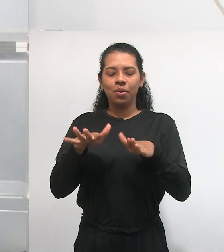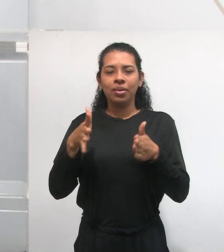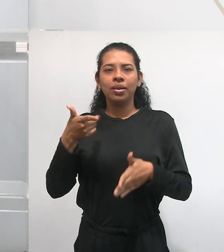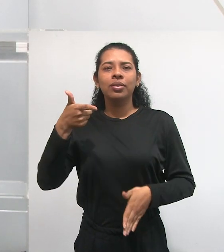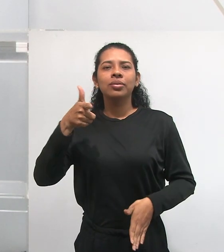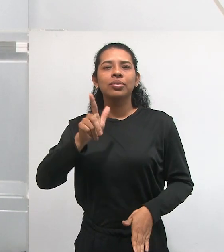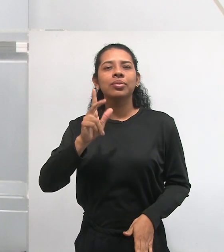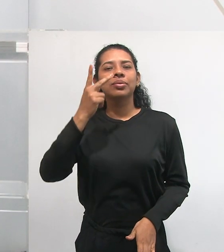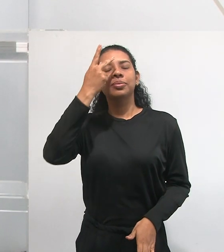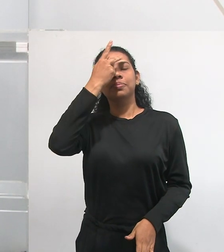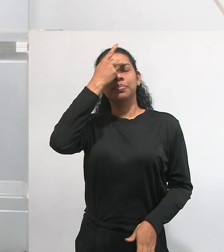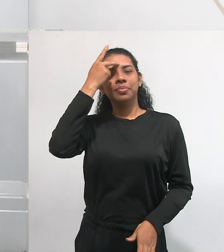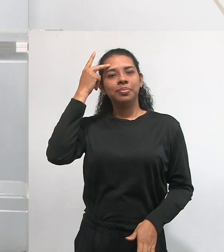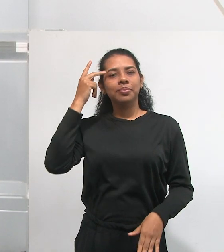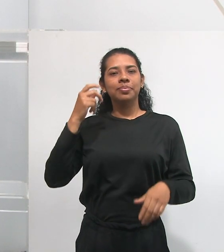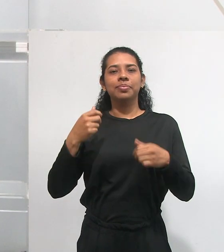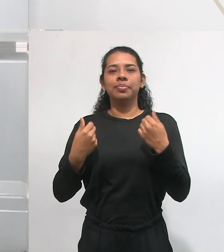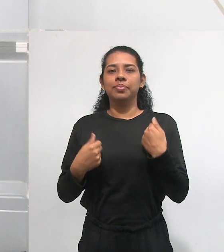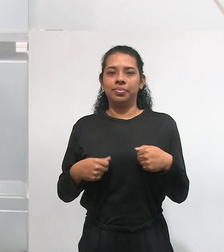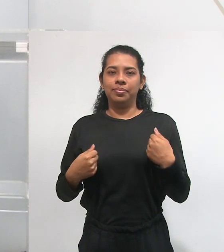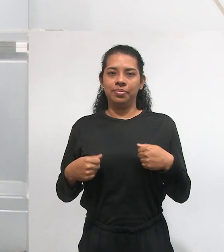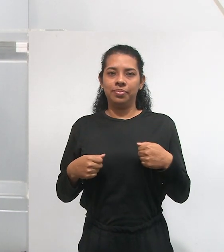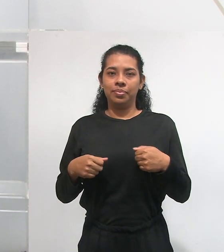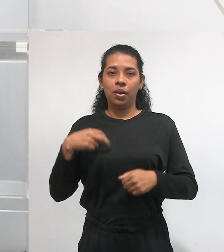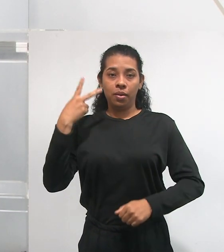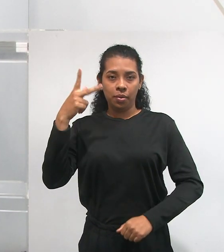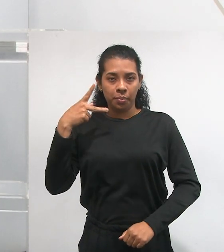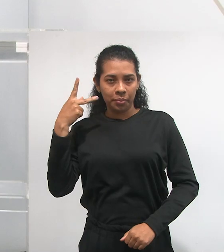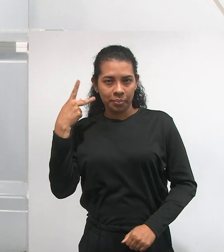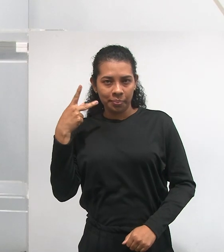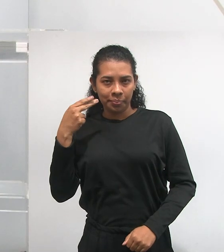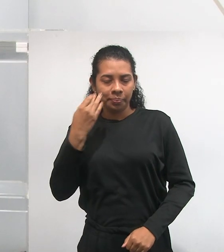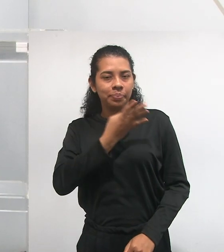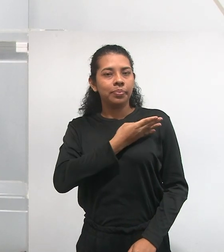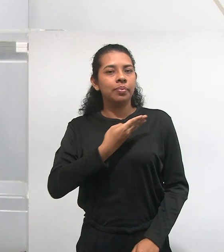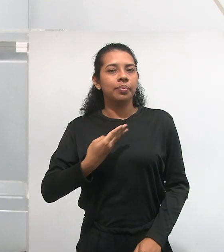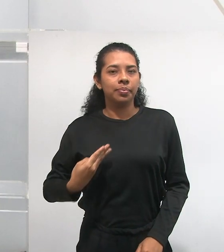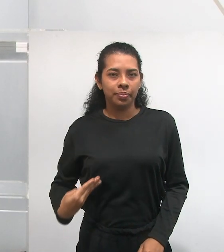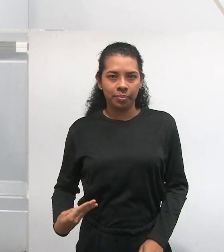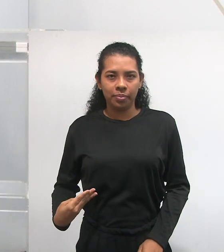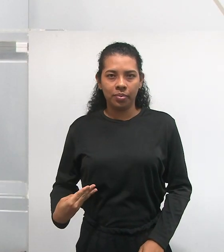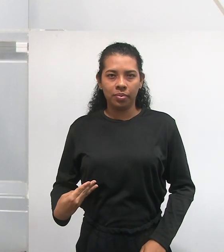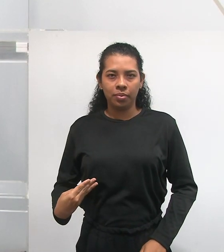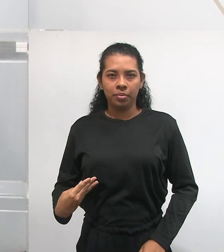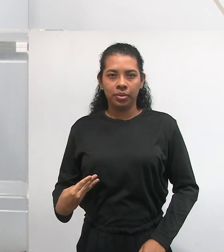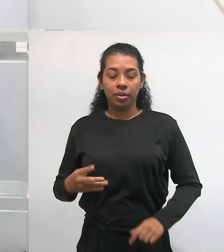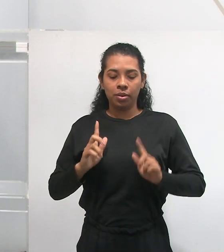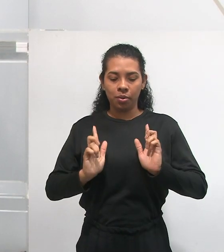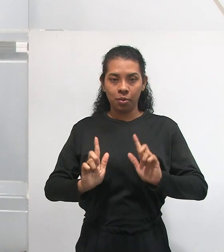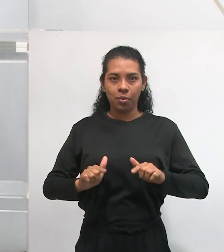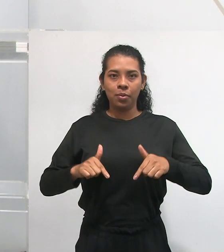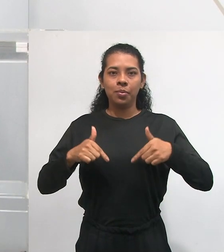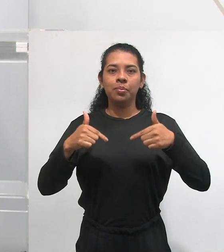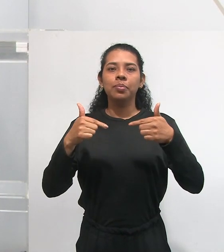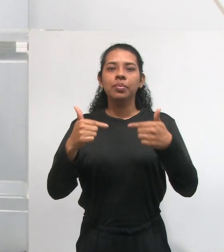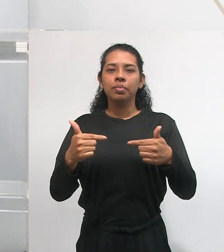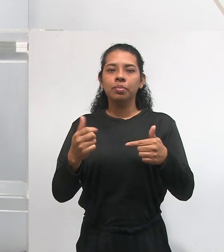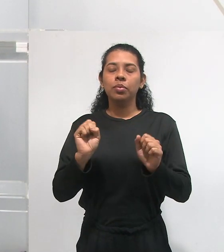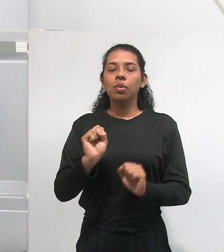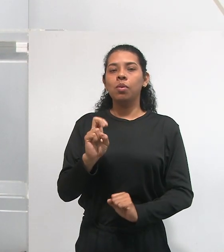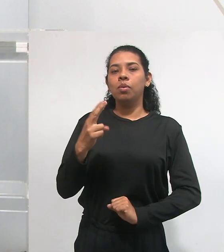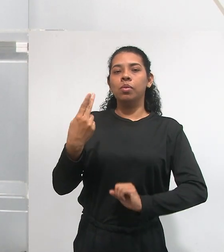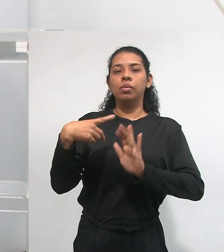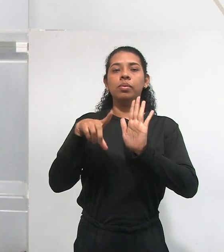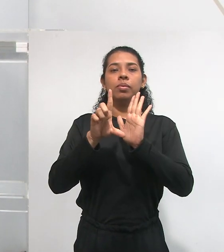lá. Políticas públicas são aquelas políticas em que uma atitude, né, ou uma lei,